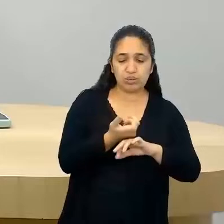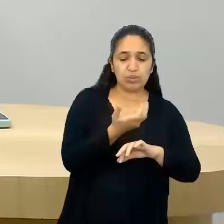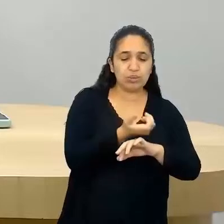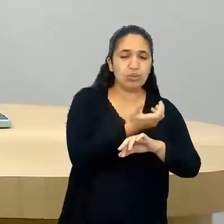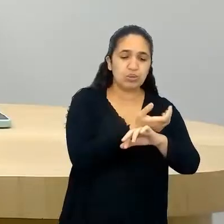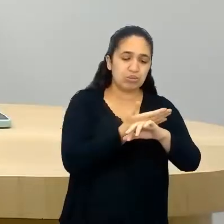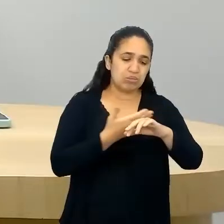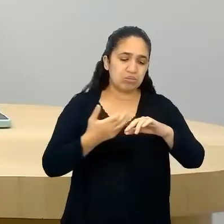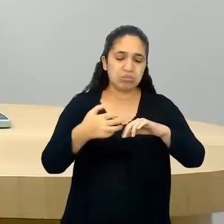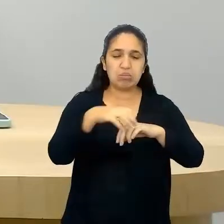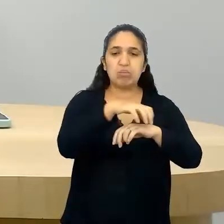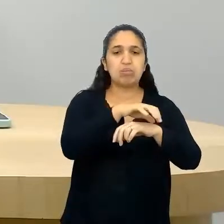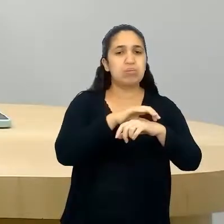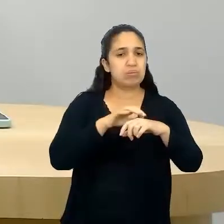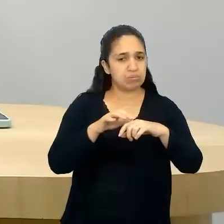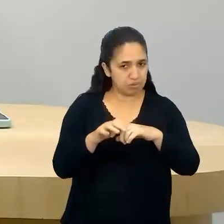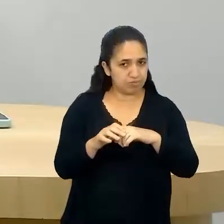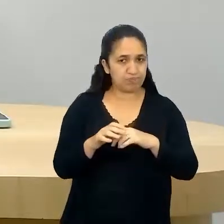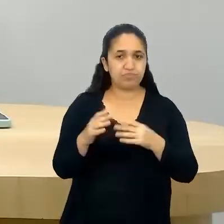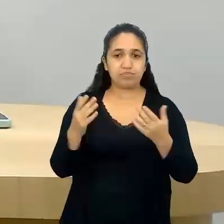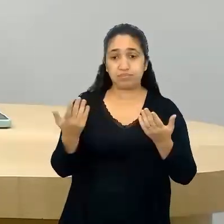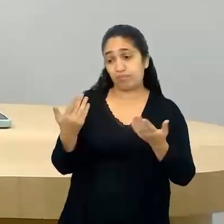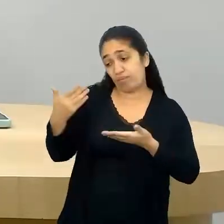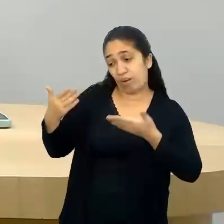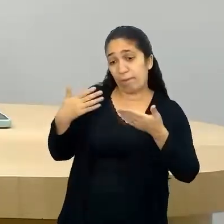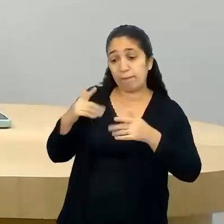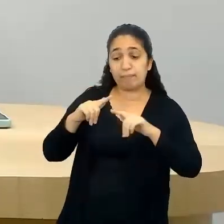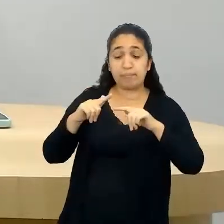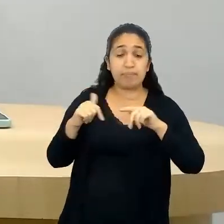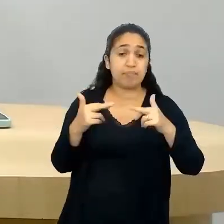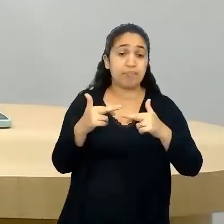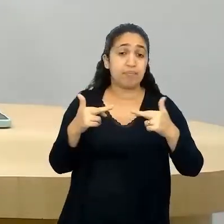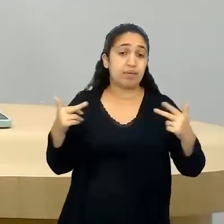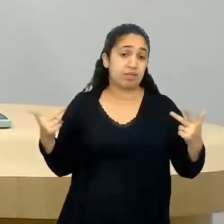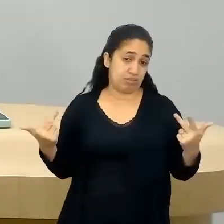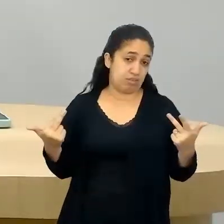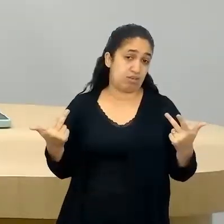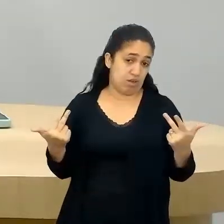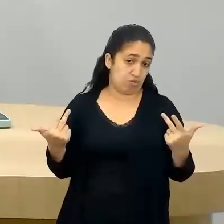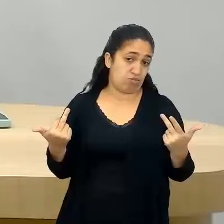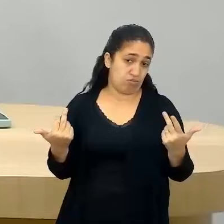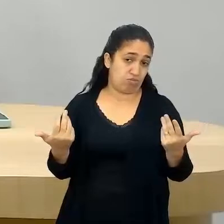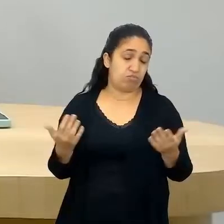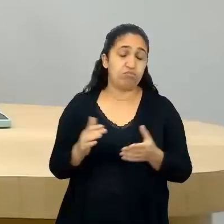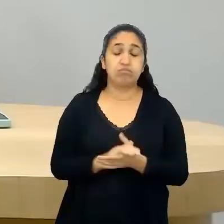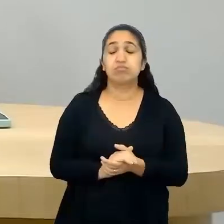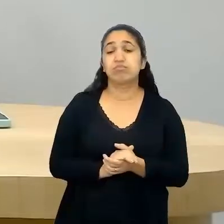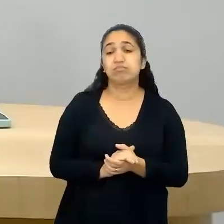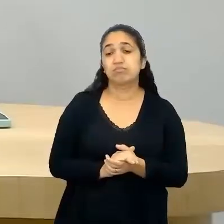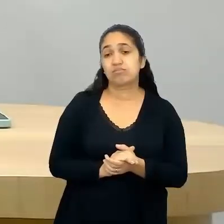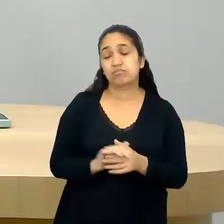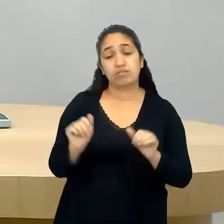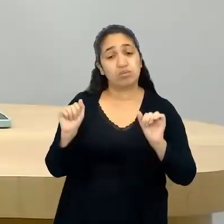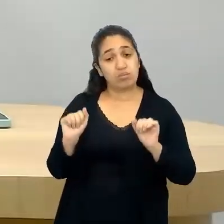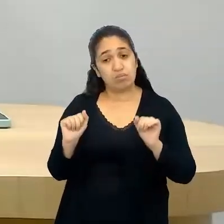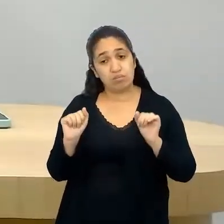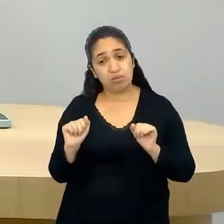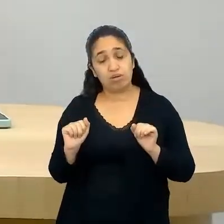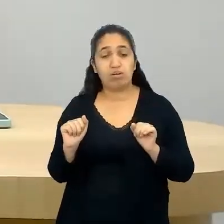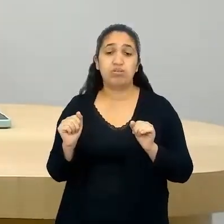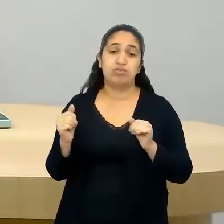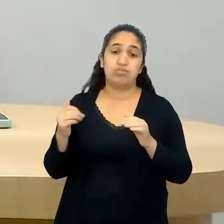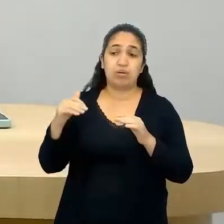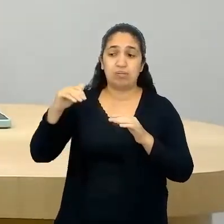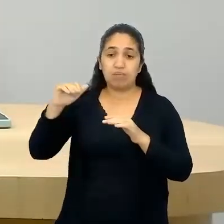acima dessa rocha matriz, né? Então depende muito do material, né, na qual ela tenha, né? Então ela pode ser tanto